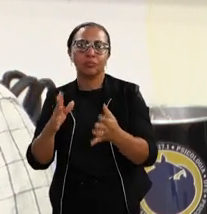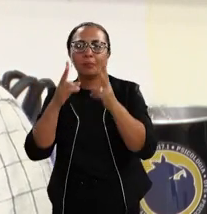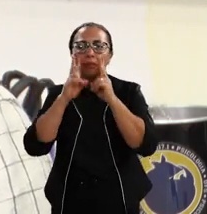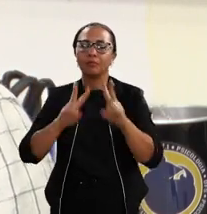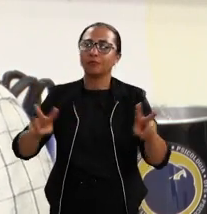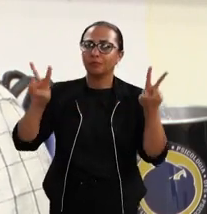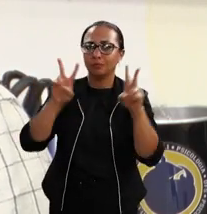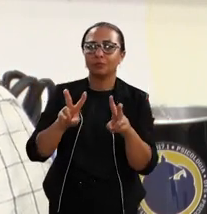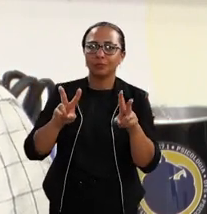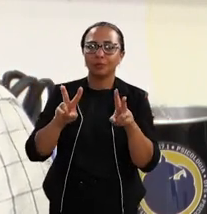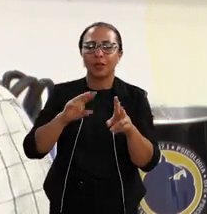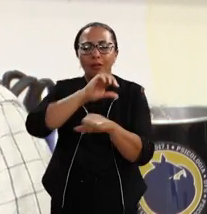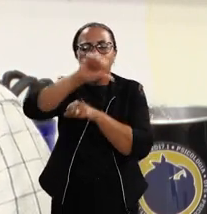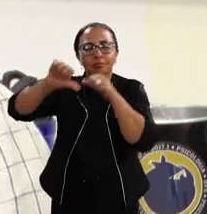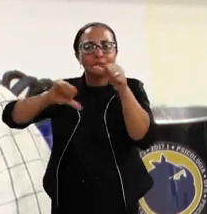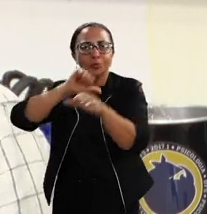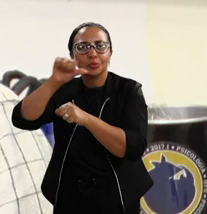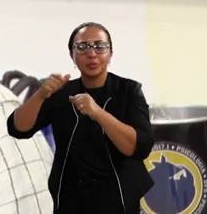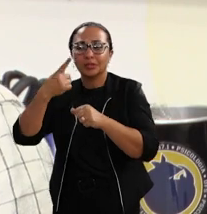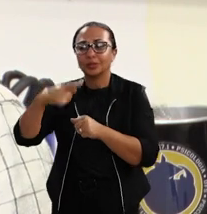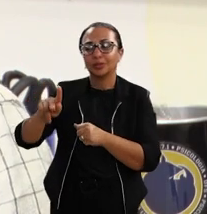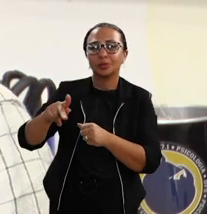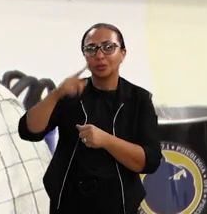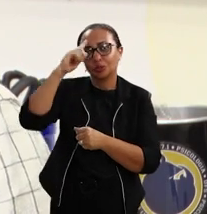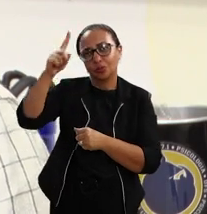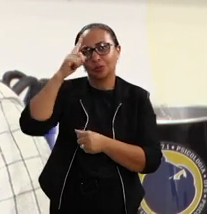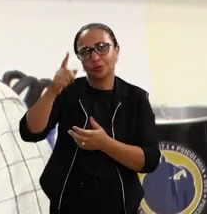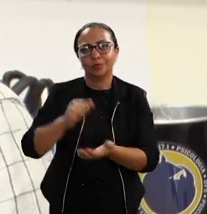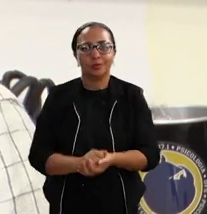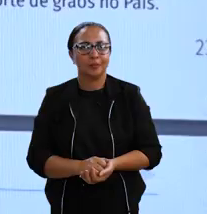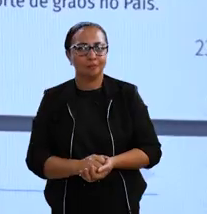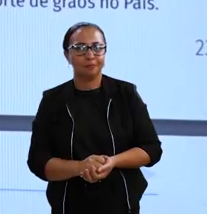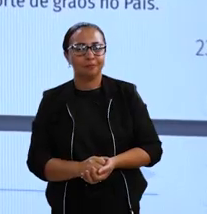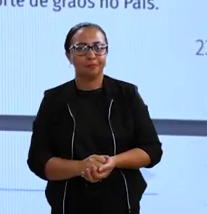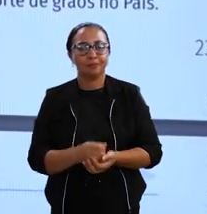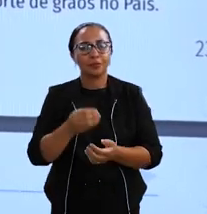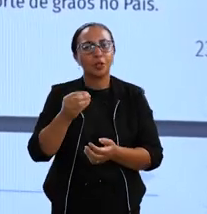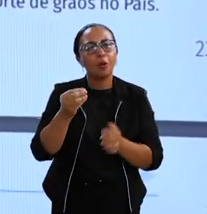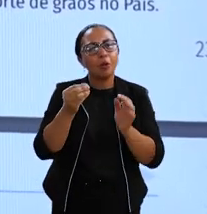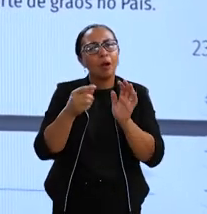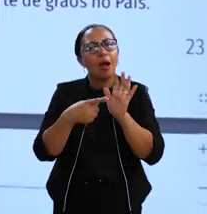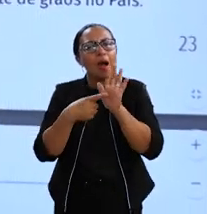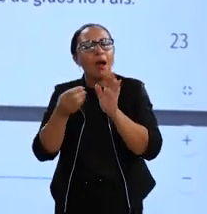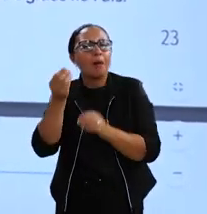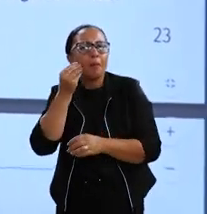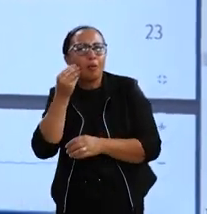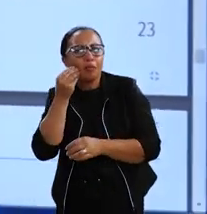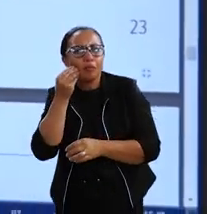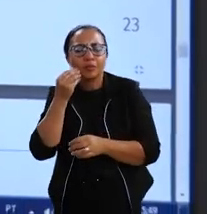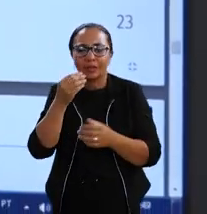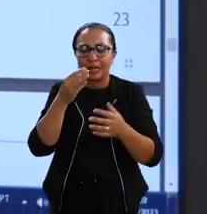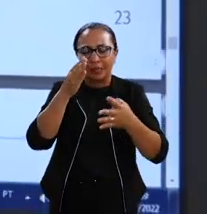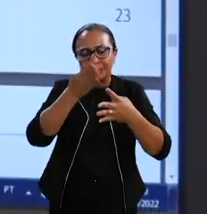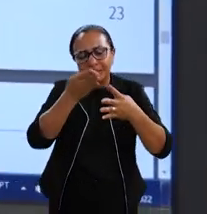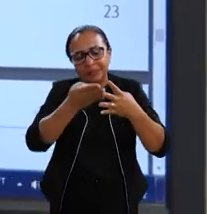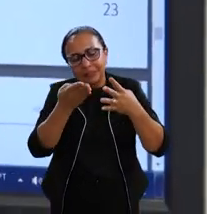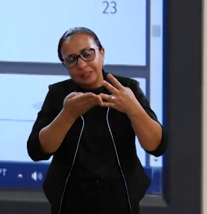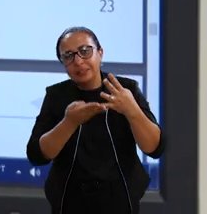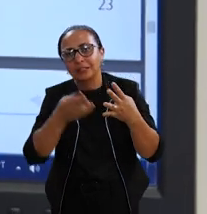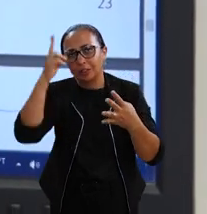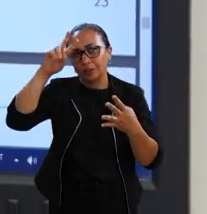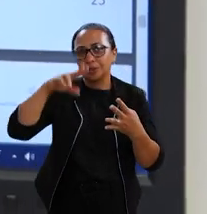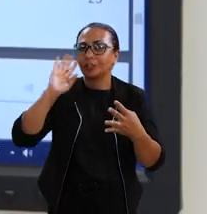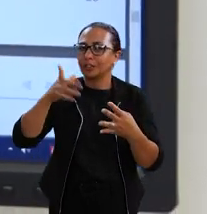acabam vendo a mudança no seu cotidiano. A amostra da série histórica ela já ultrapassou 2